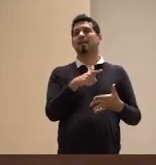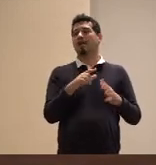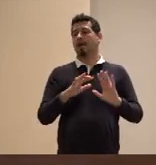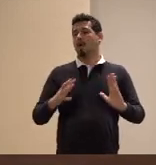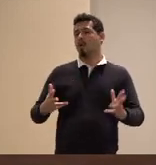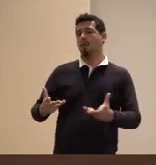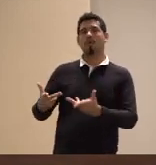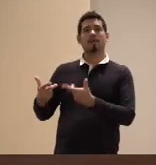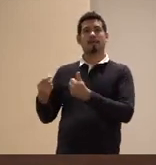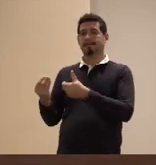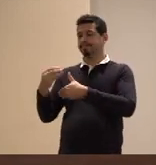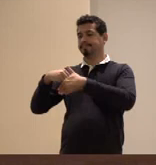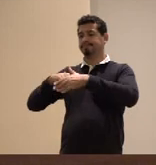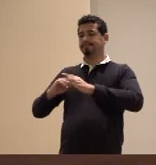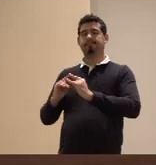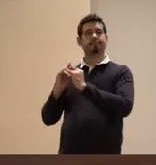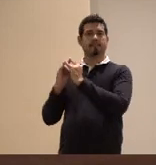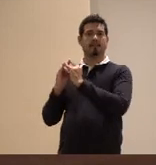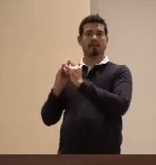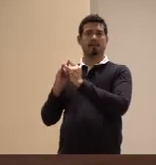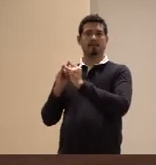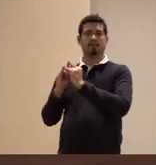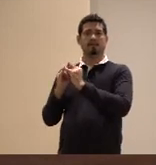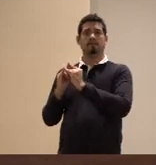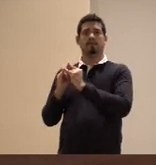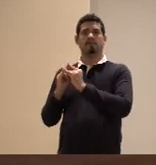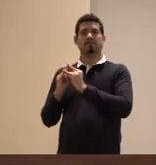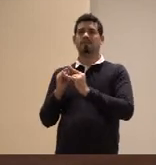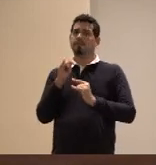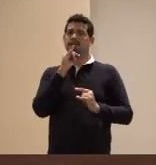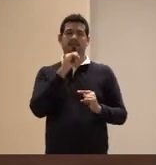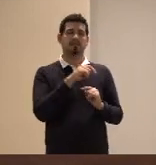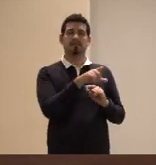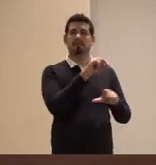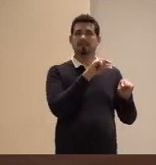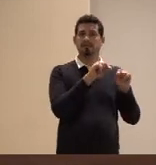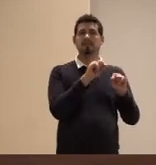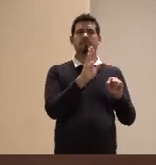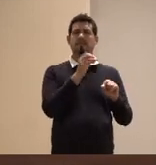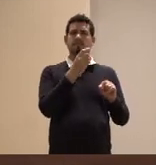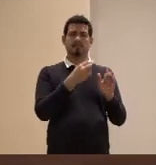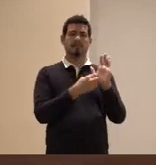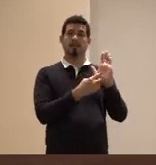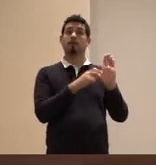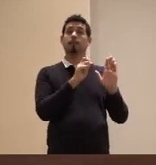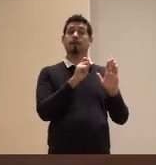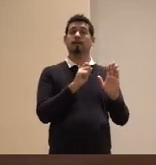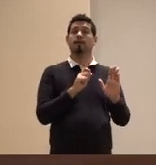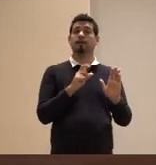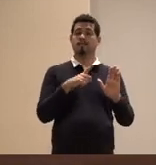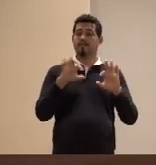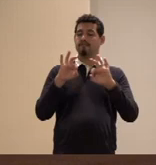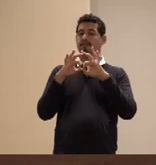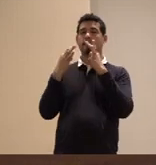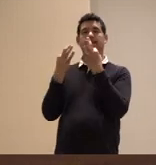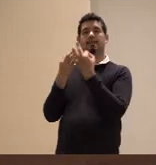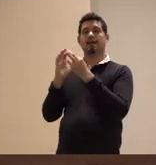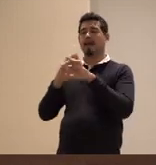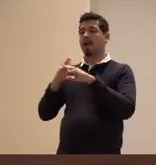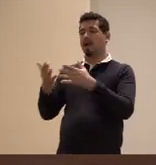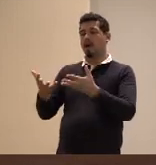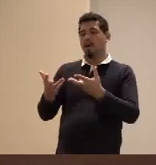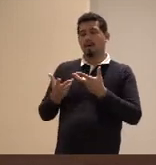acolhidos institucionalmente, preferencialmente, lá diz, numa família